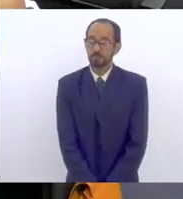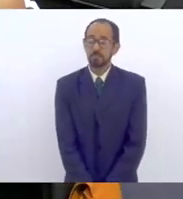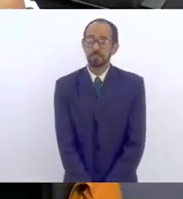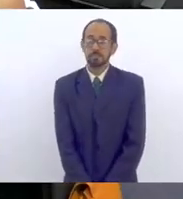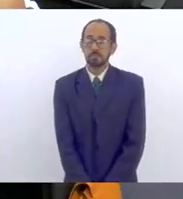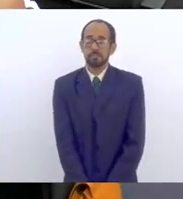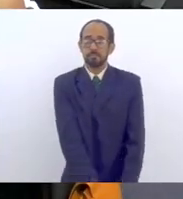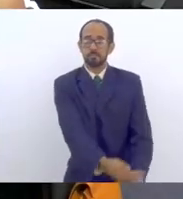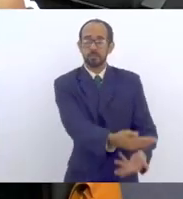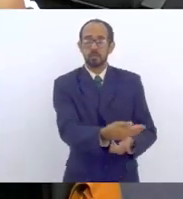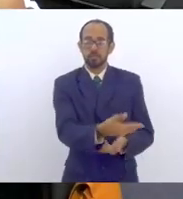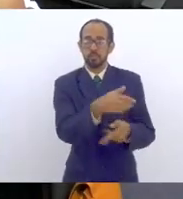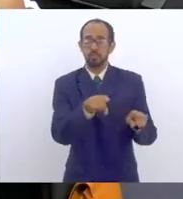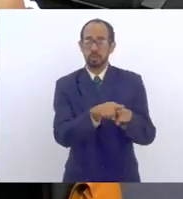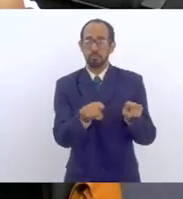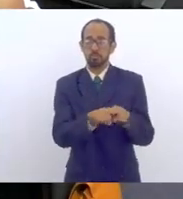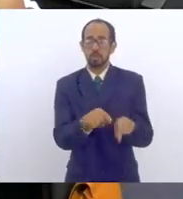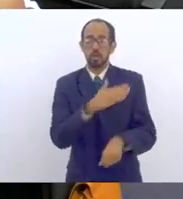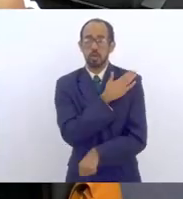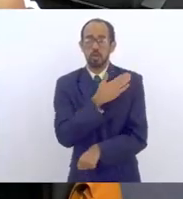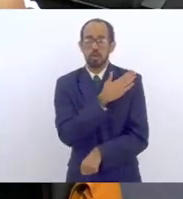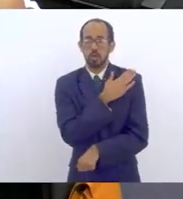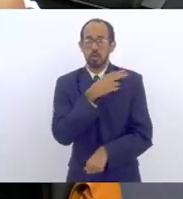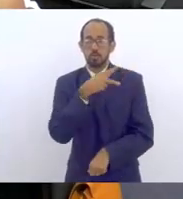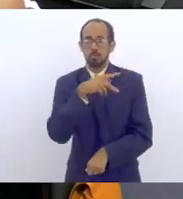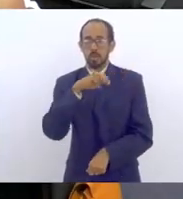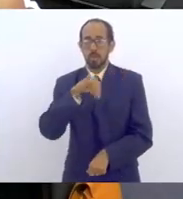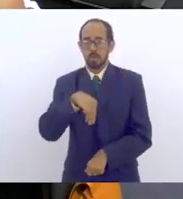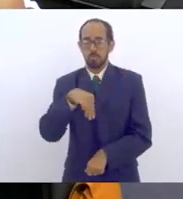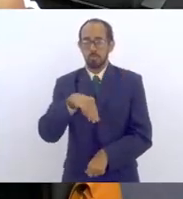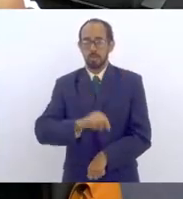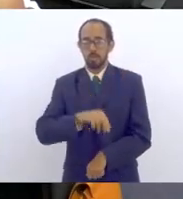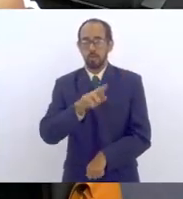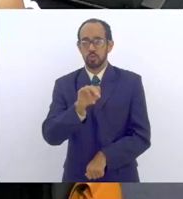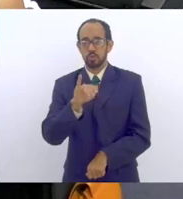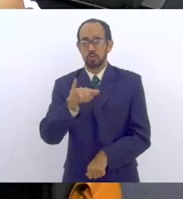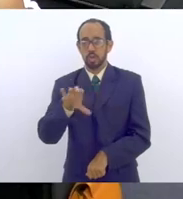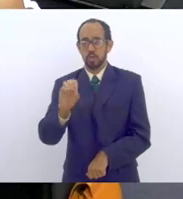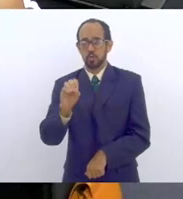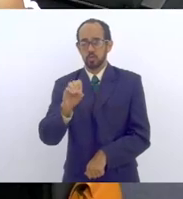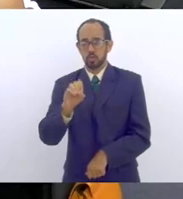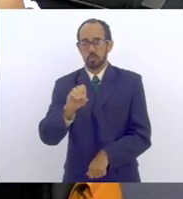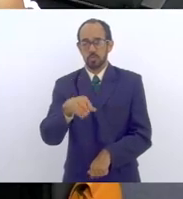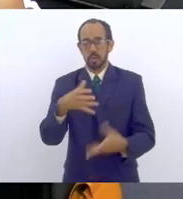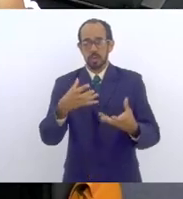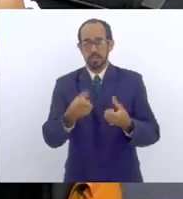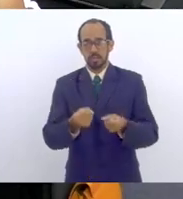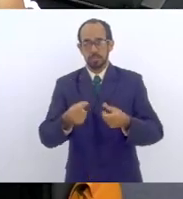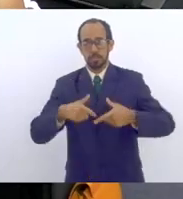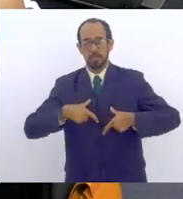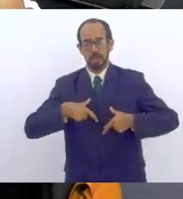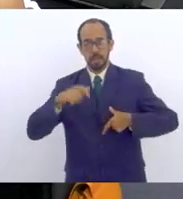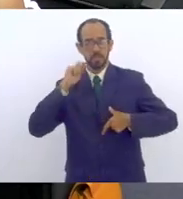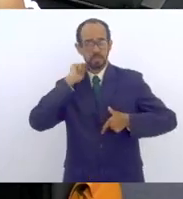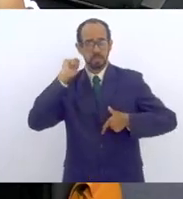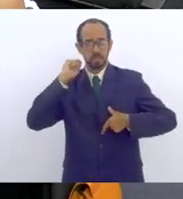convido Coronel PM Rogério Clemente lobasso para receber a medalha Tiradentes